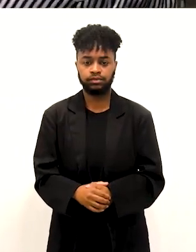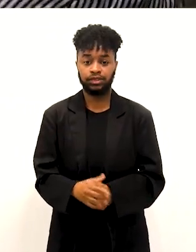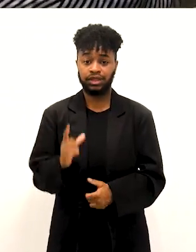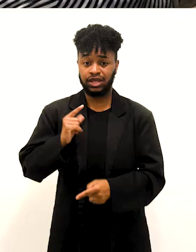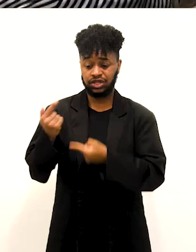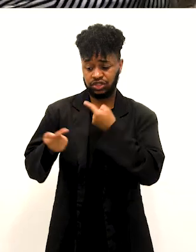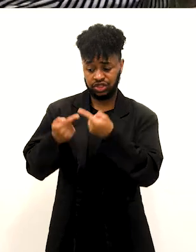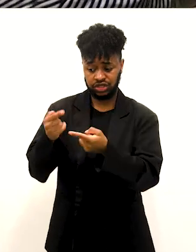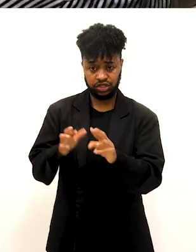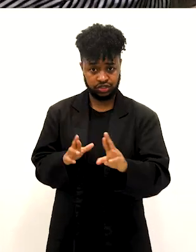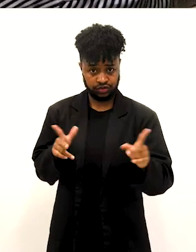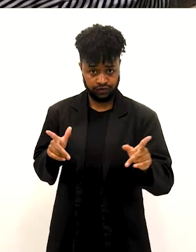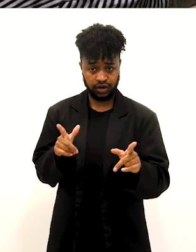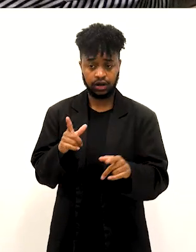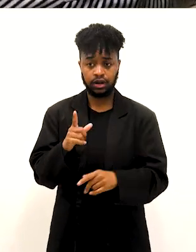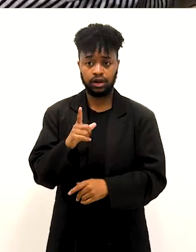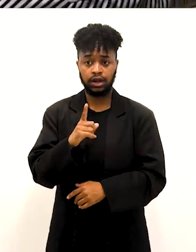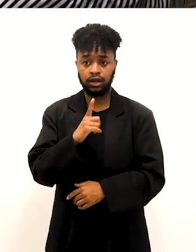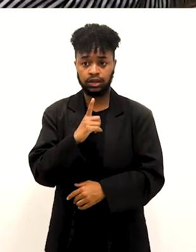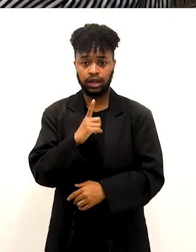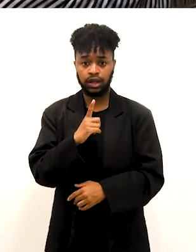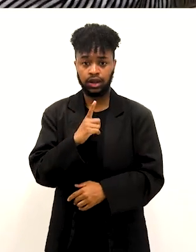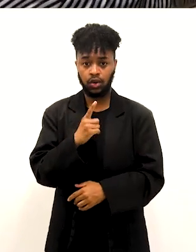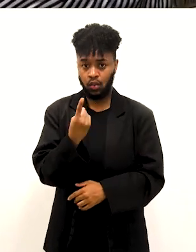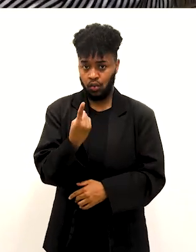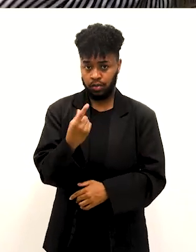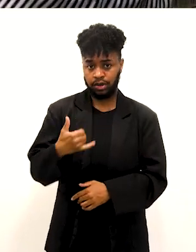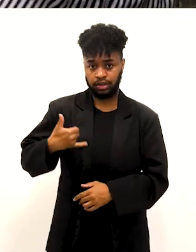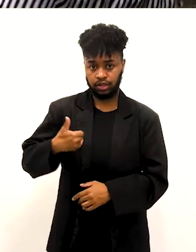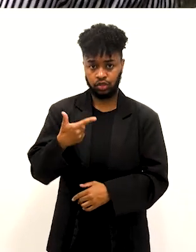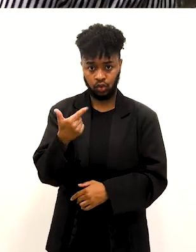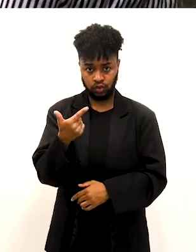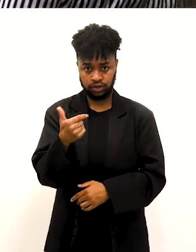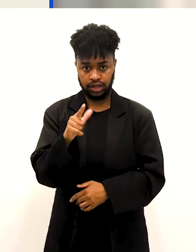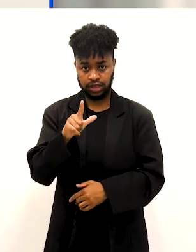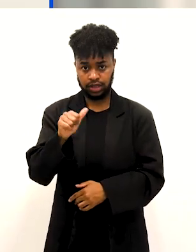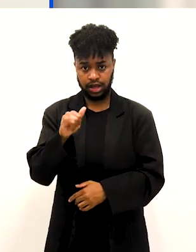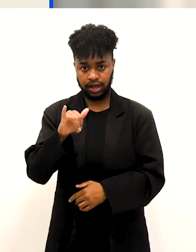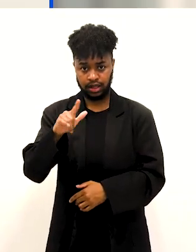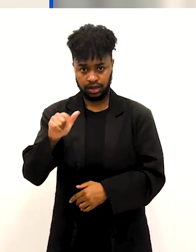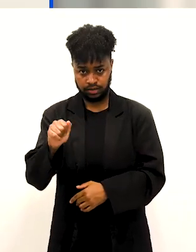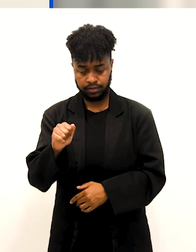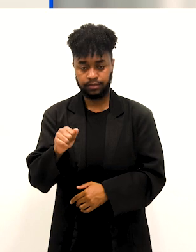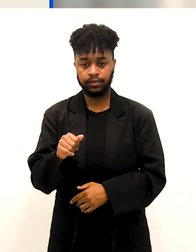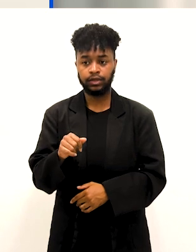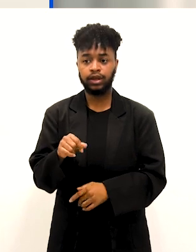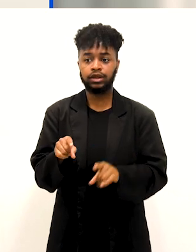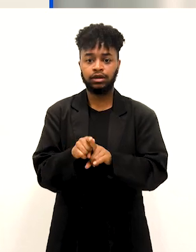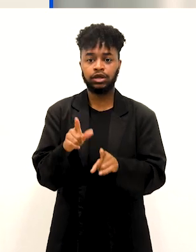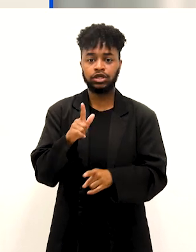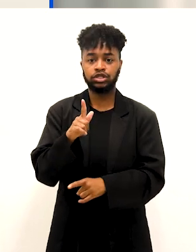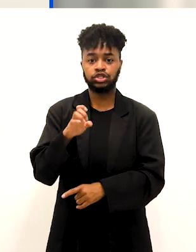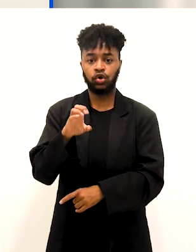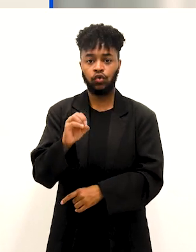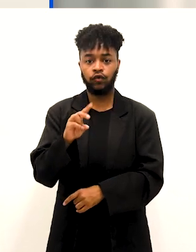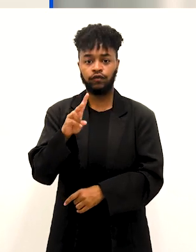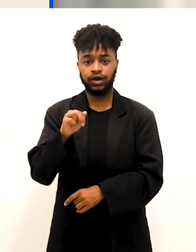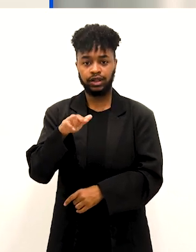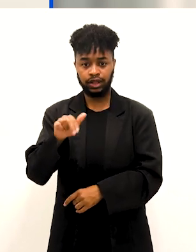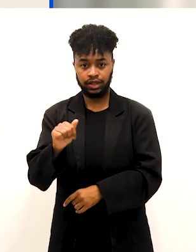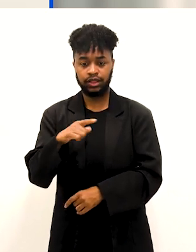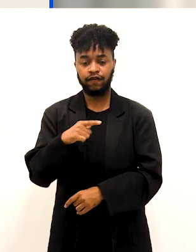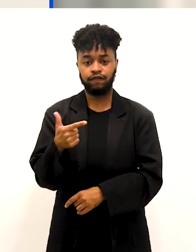são gerações um pouco diferentes. A gente tem uma com 12, que é a Laila, 12, 13, e temos Giovana, que é mais